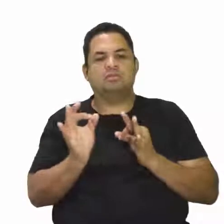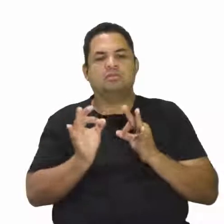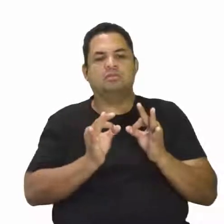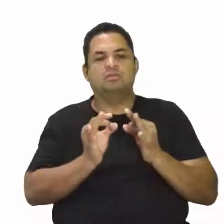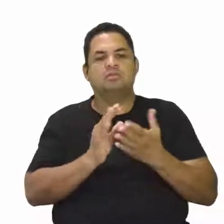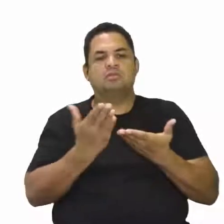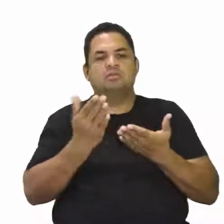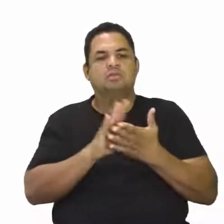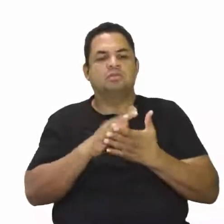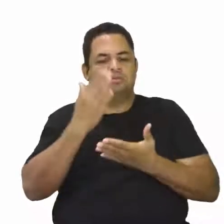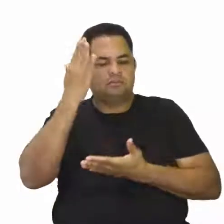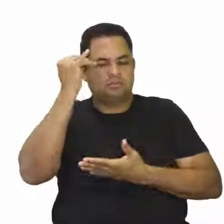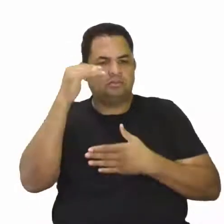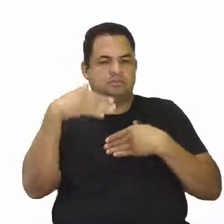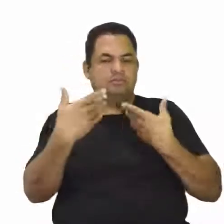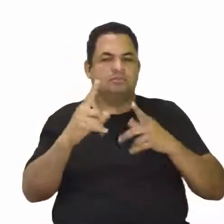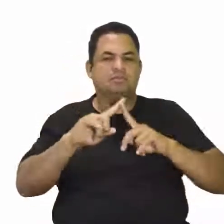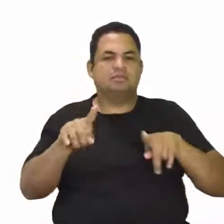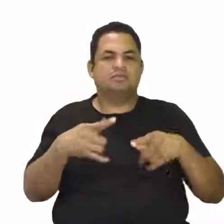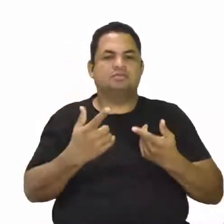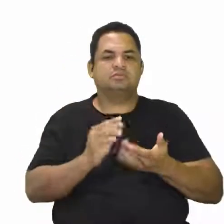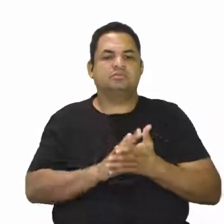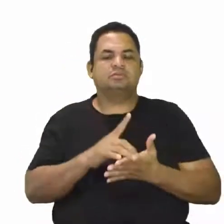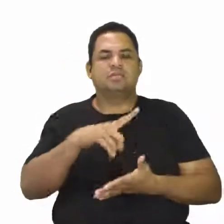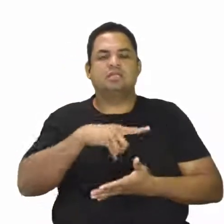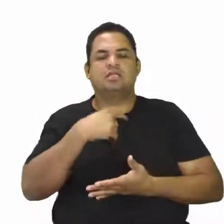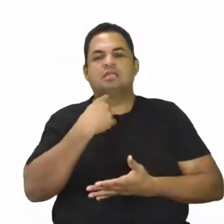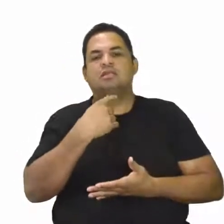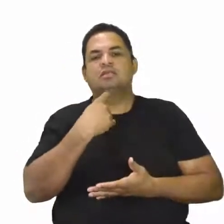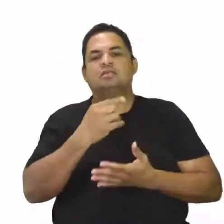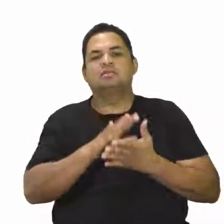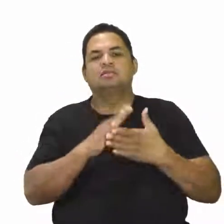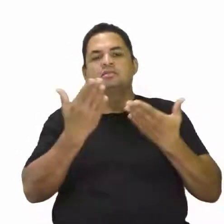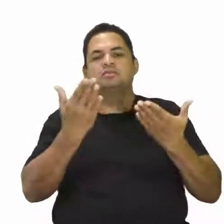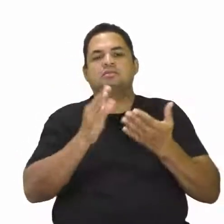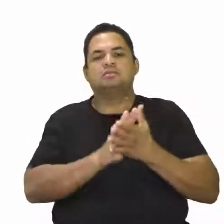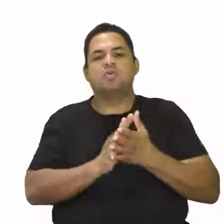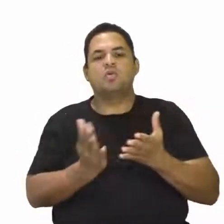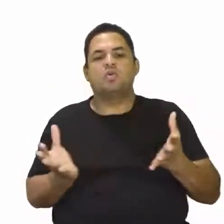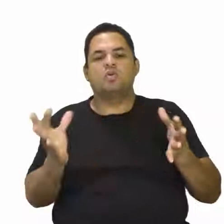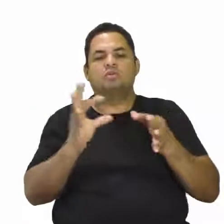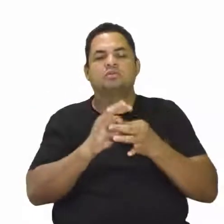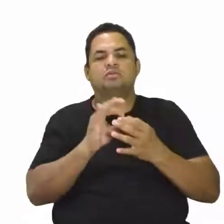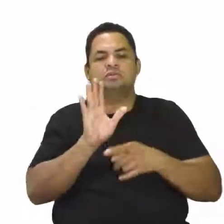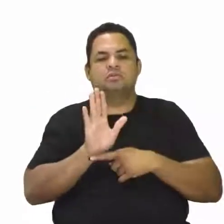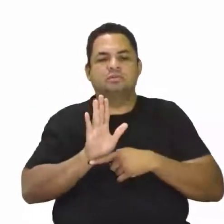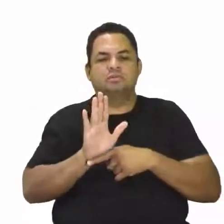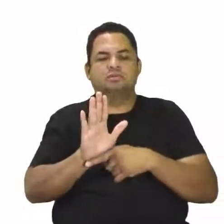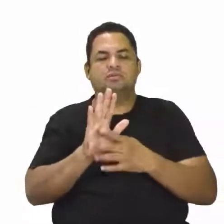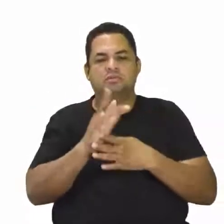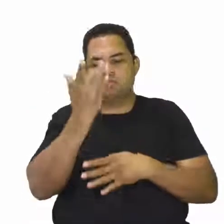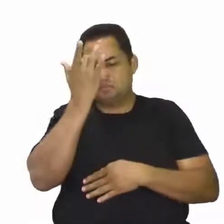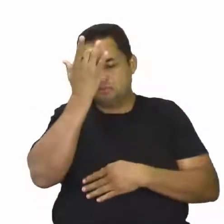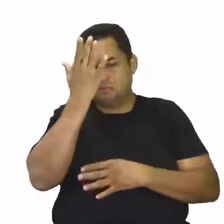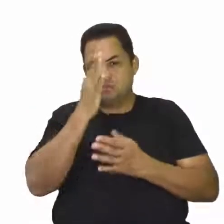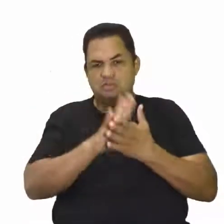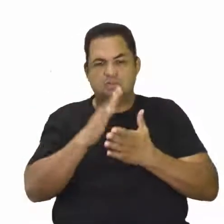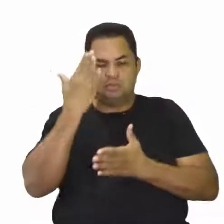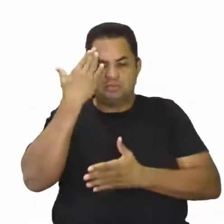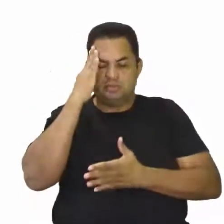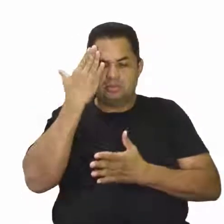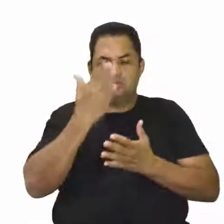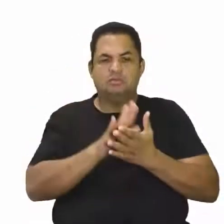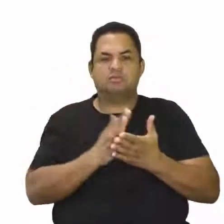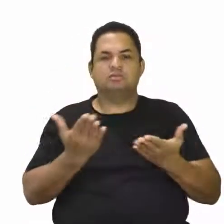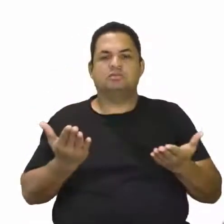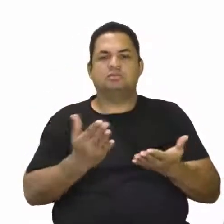que a gente identifica. Mas se você ainda tiver dúvida, claro que o contexto vai te ajudar. É muito fácil você entender pelo contexto se